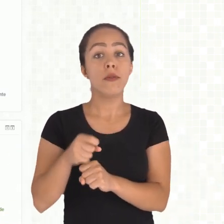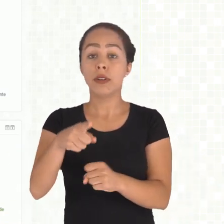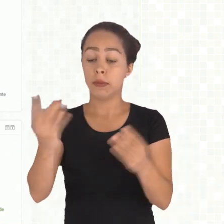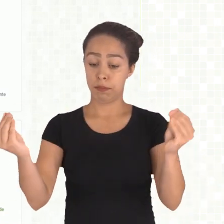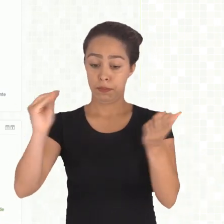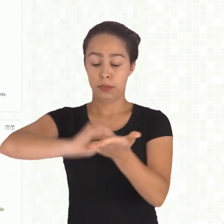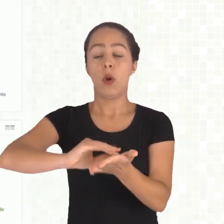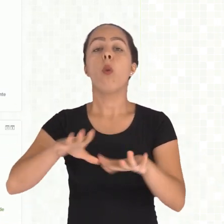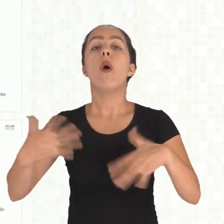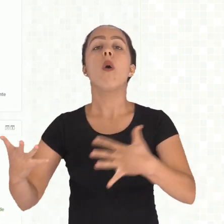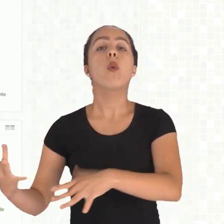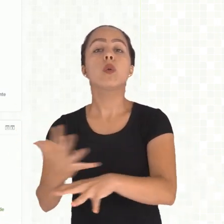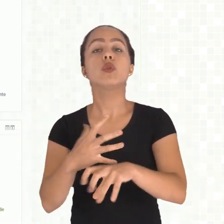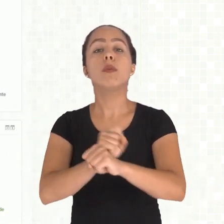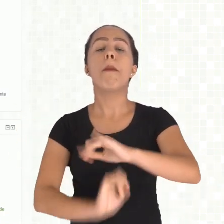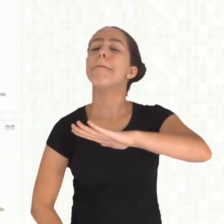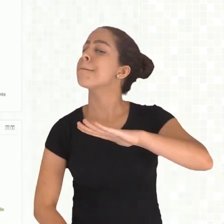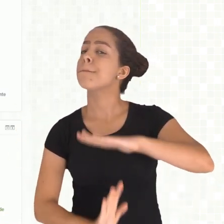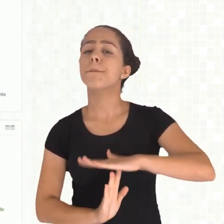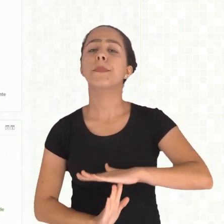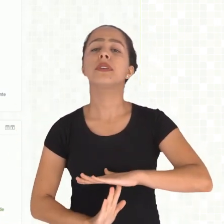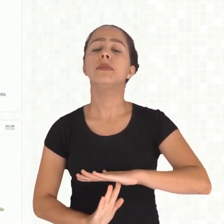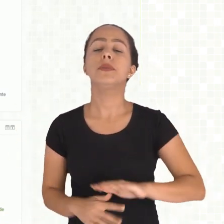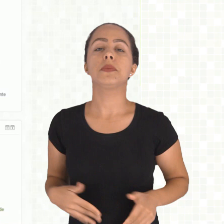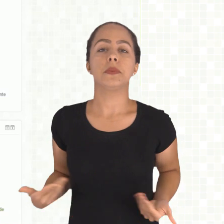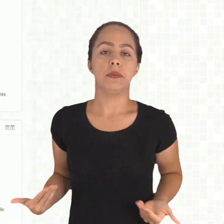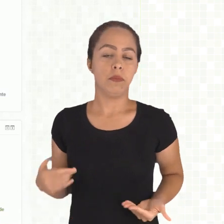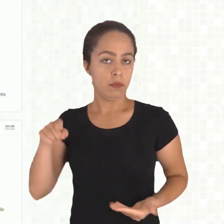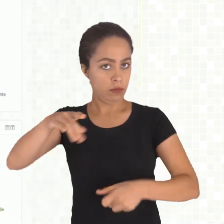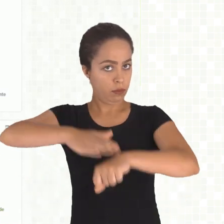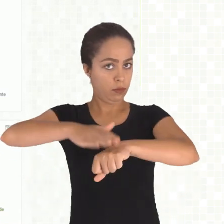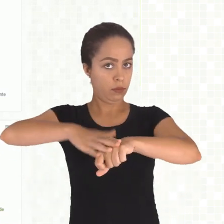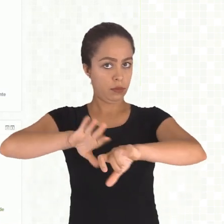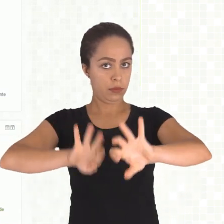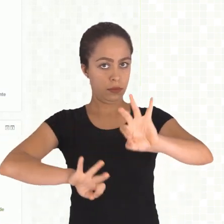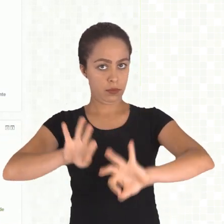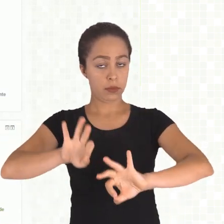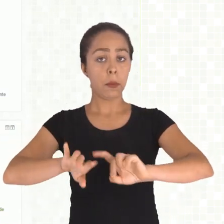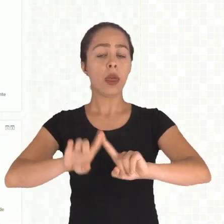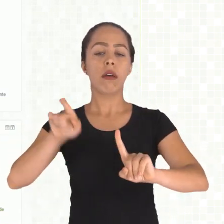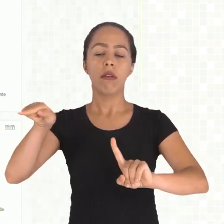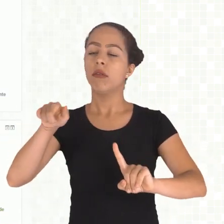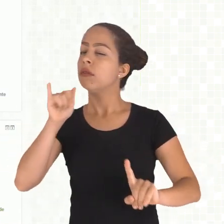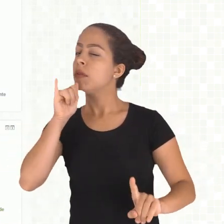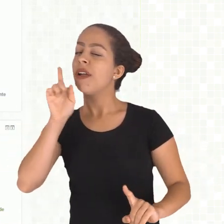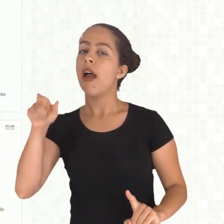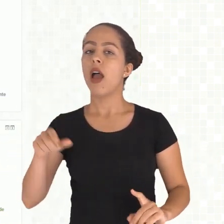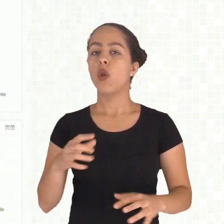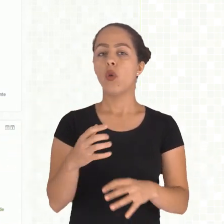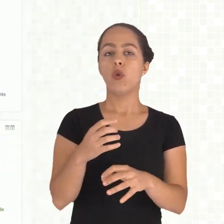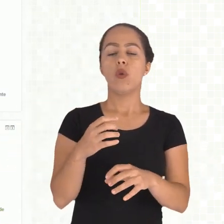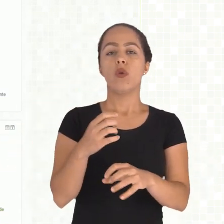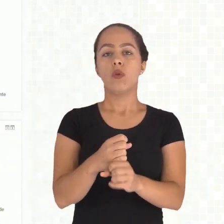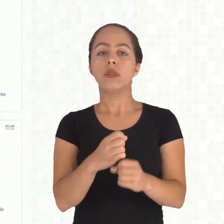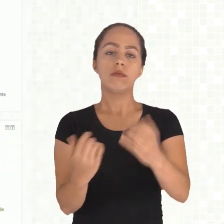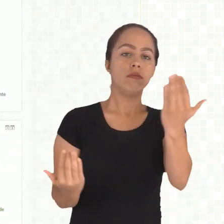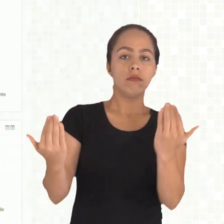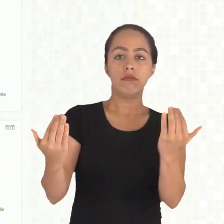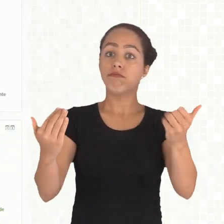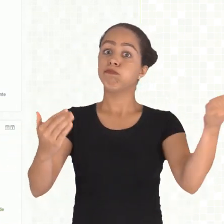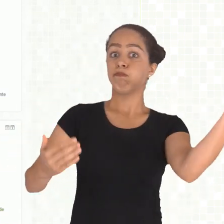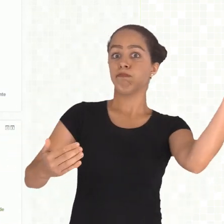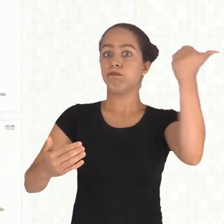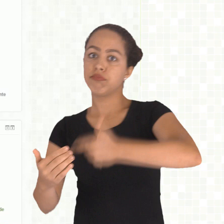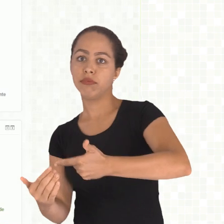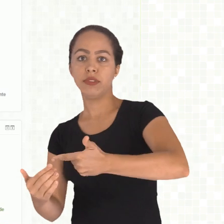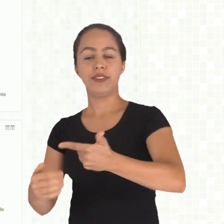que o aluno pode chegar e você vai colocar aqui o valor, tá certo? Então, no nosso caso aqui, como vai ser uma prova que vale 50 ou o